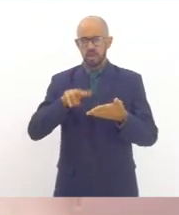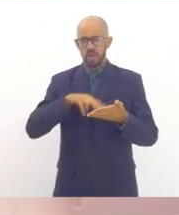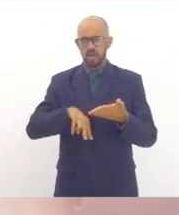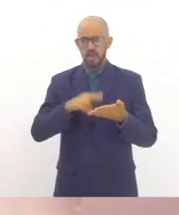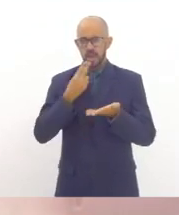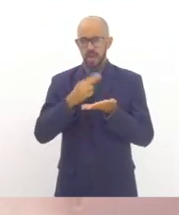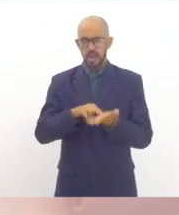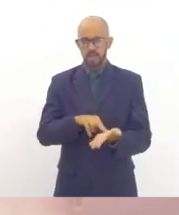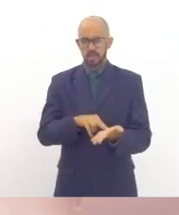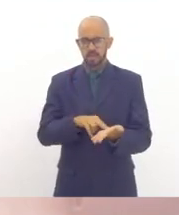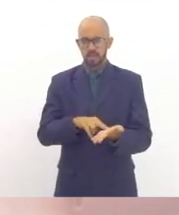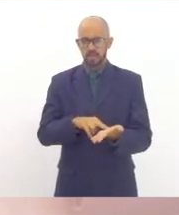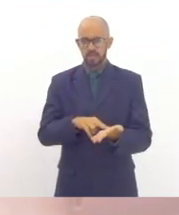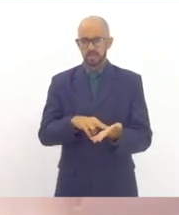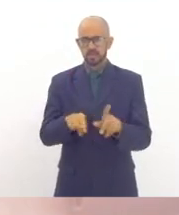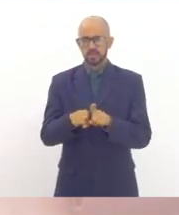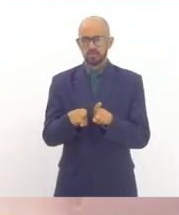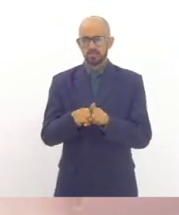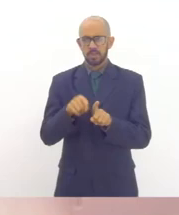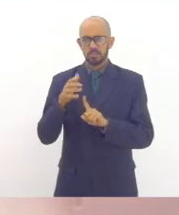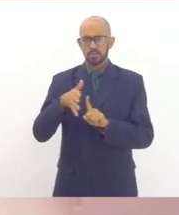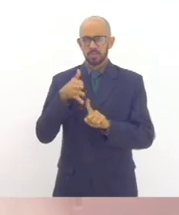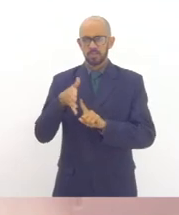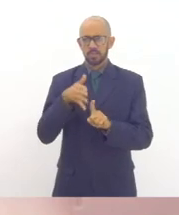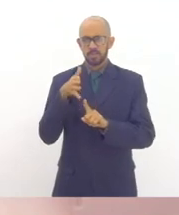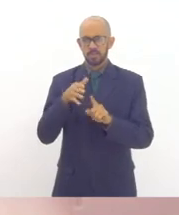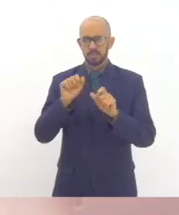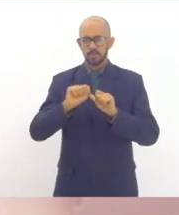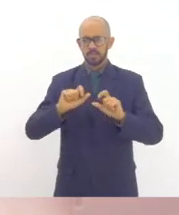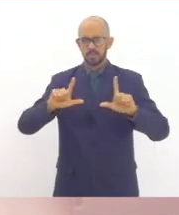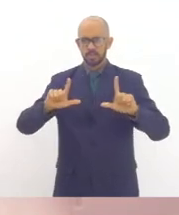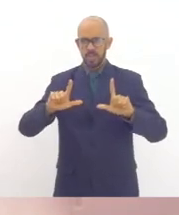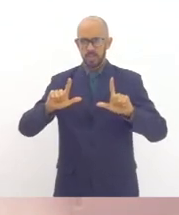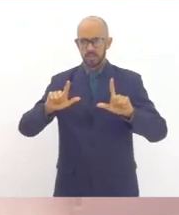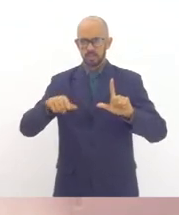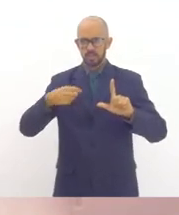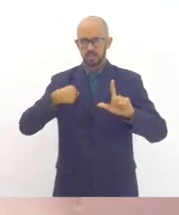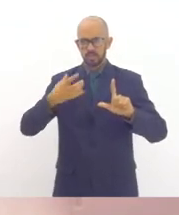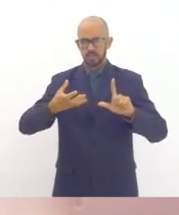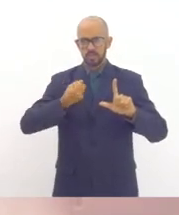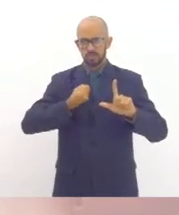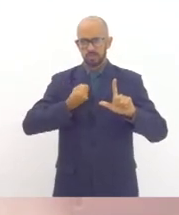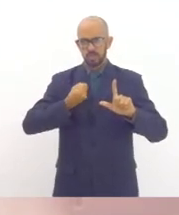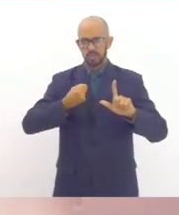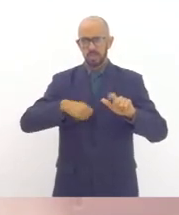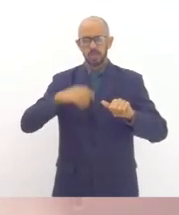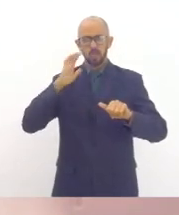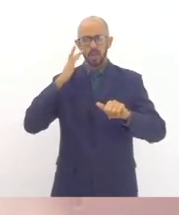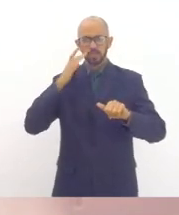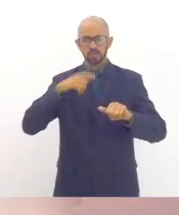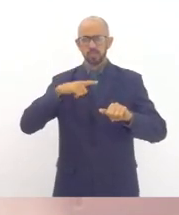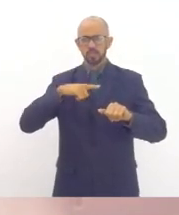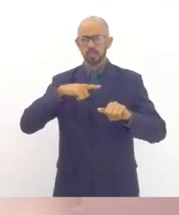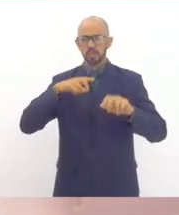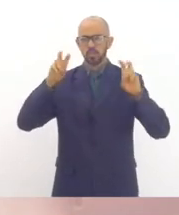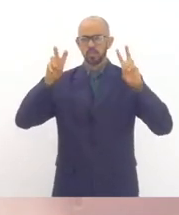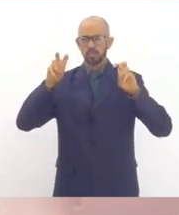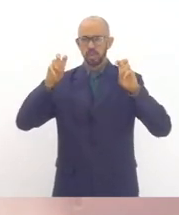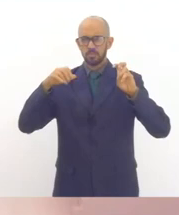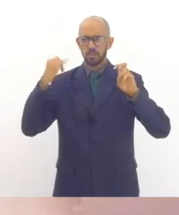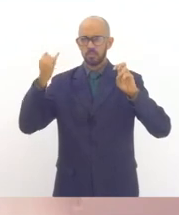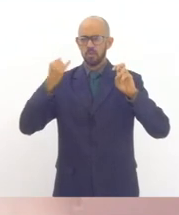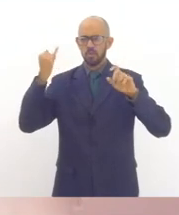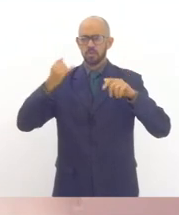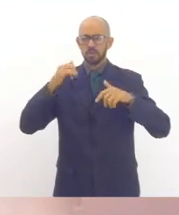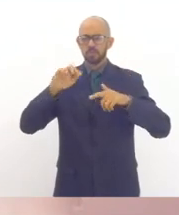e parte da apresentação que foi feita em slide, que eu já tinha recebido, e considero que estamos tratando aqui de um tema muito central por algumas